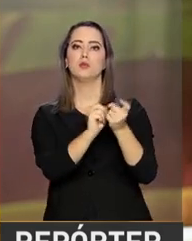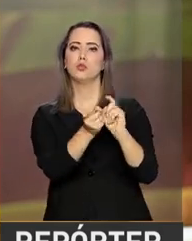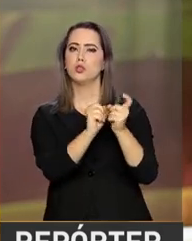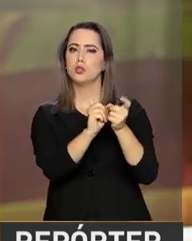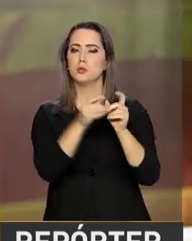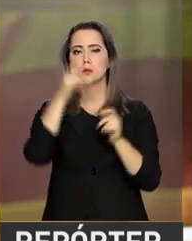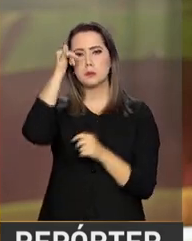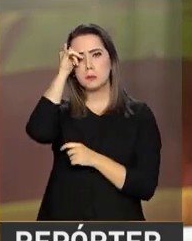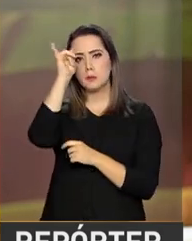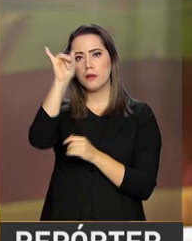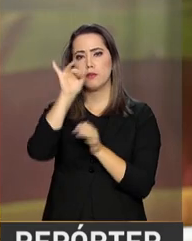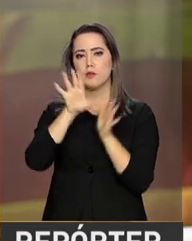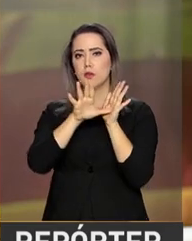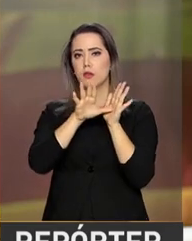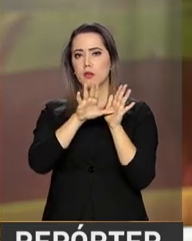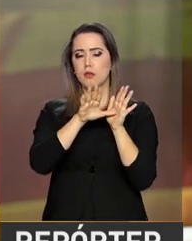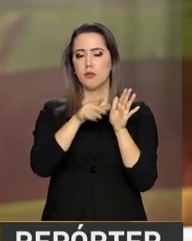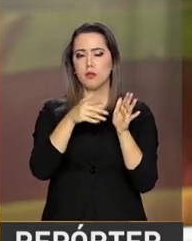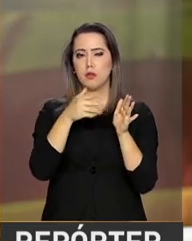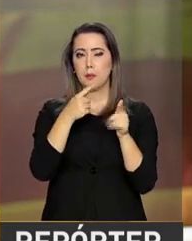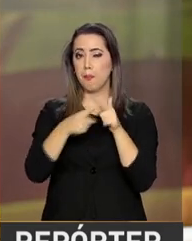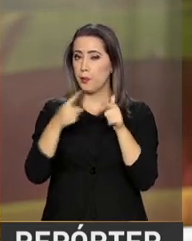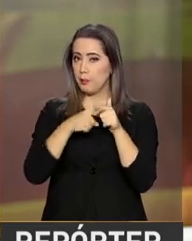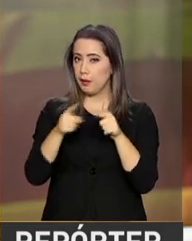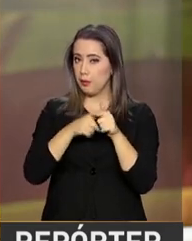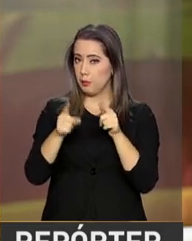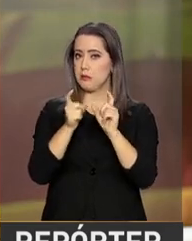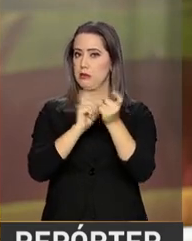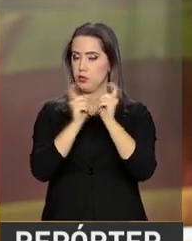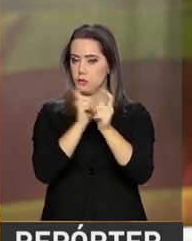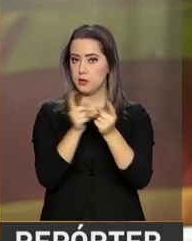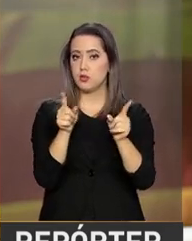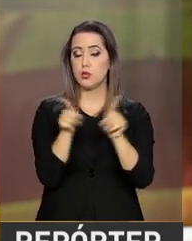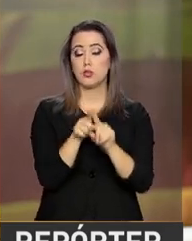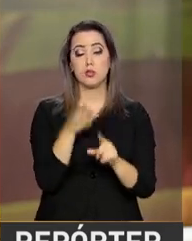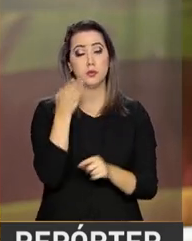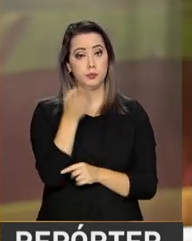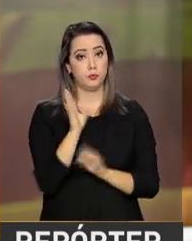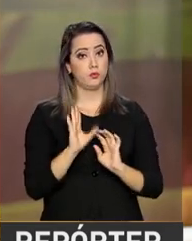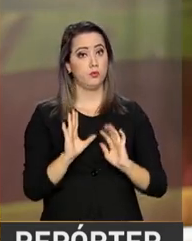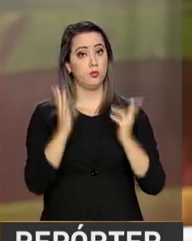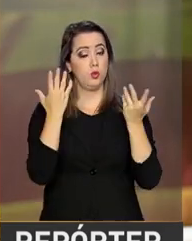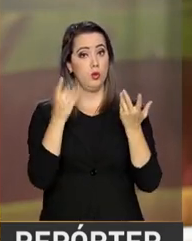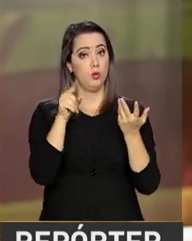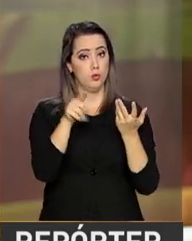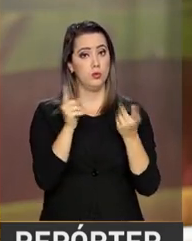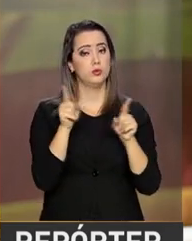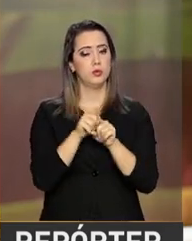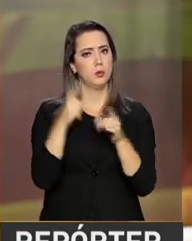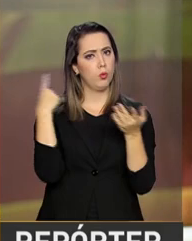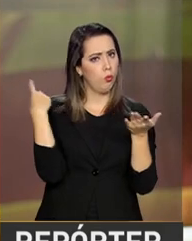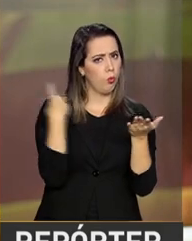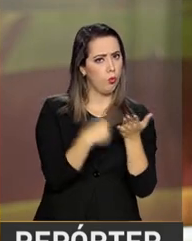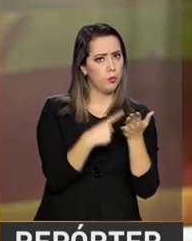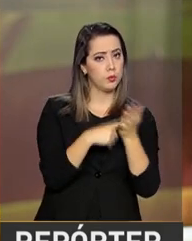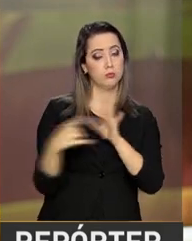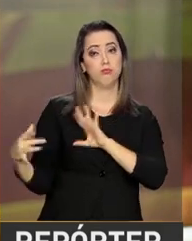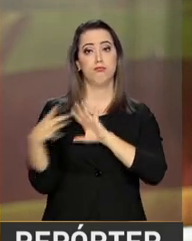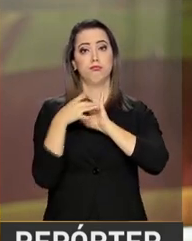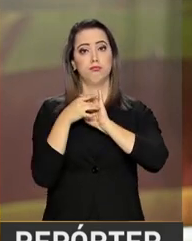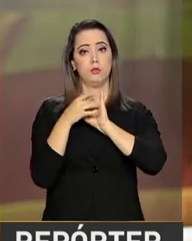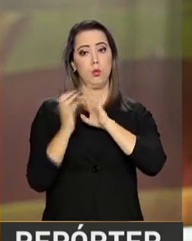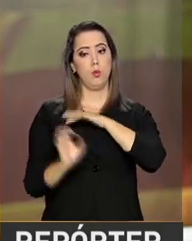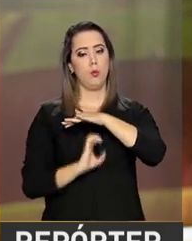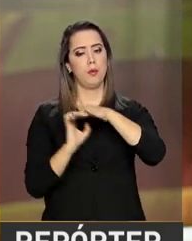evitar desvios de conduta e durante o evento o ministério da agricultura também vai assinar um pacto pela integridade com